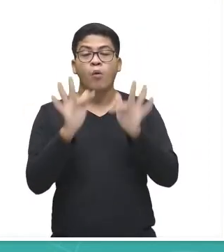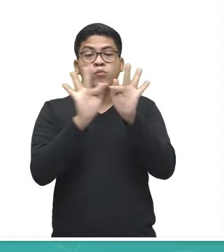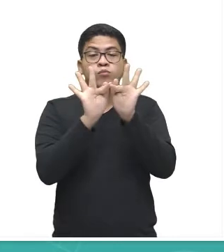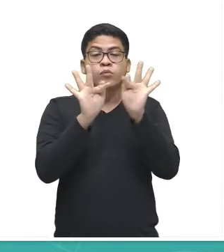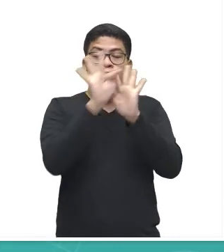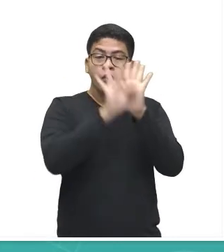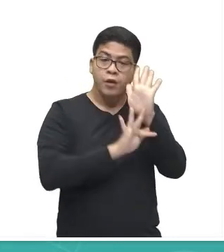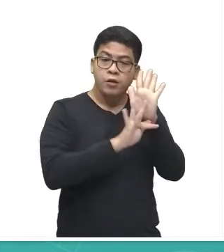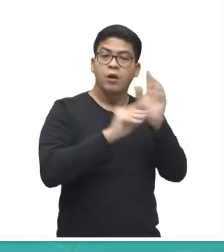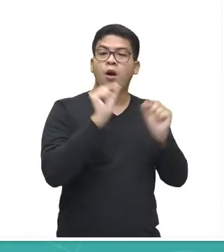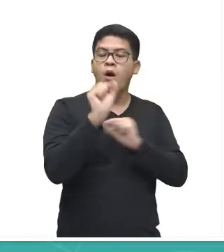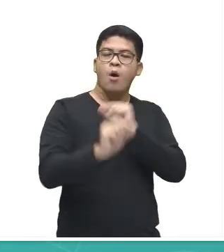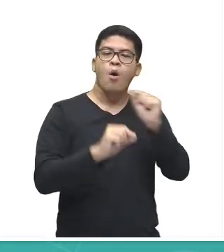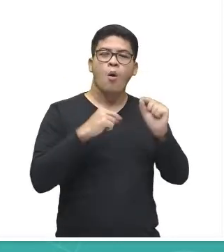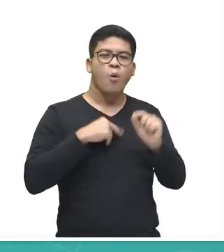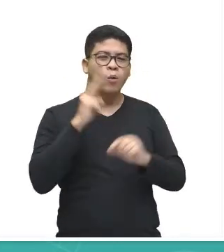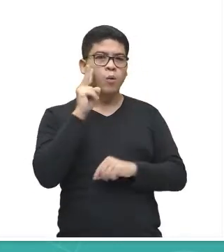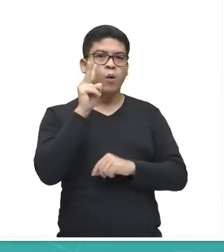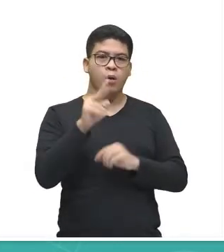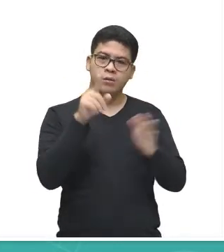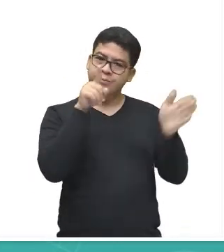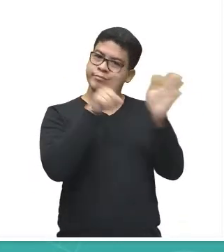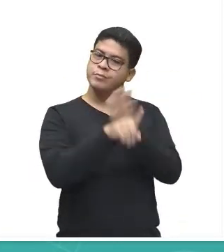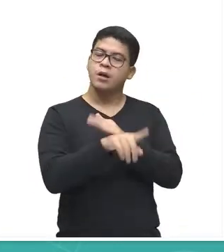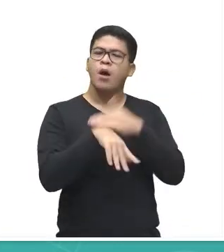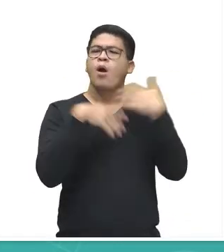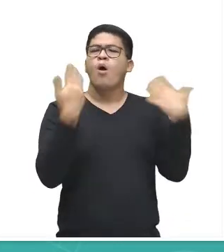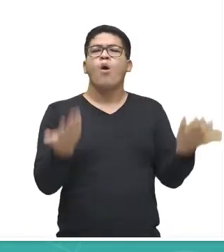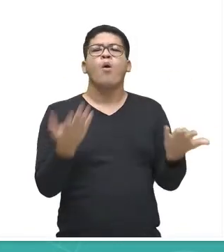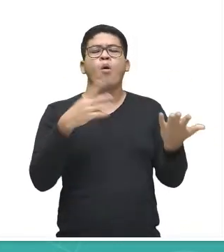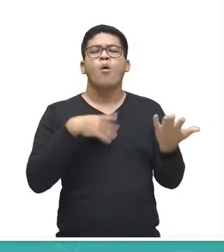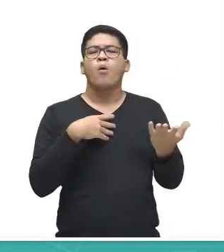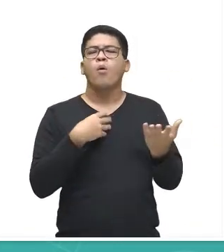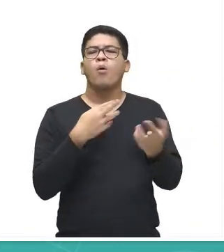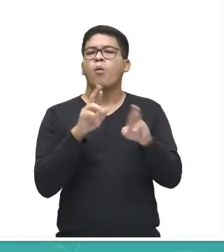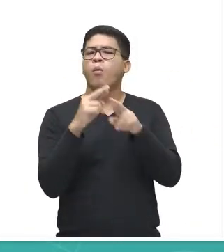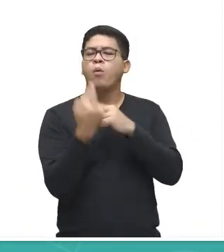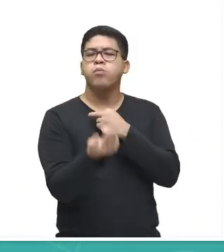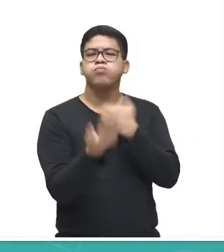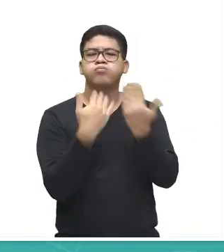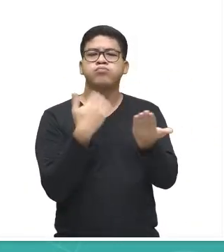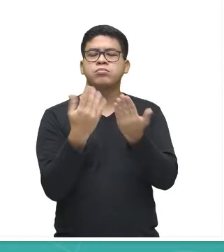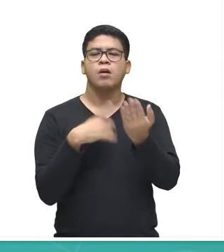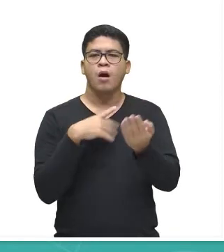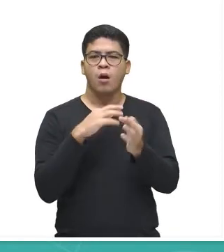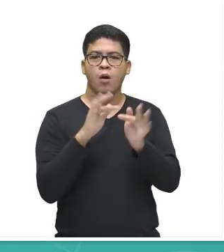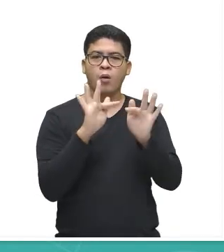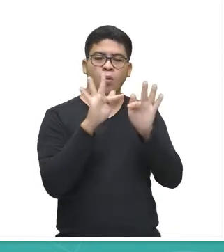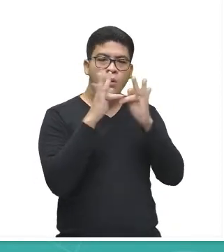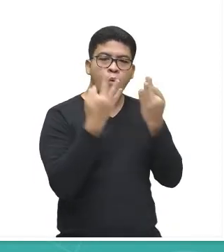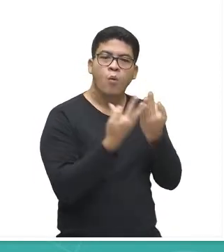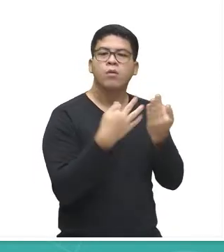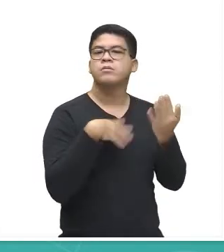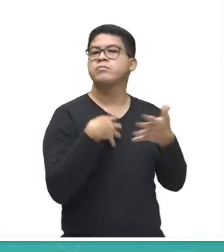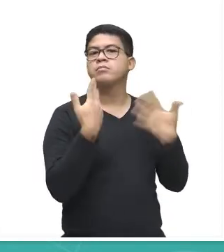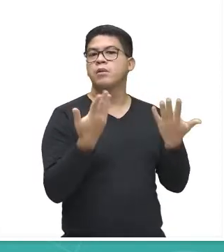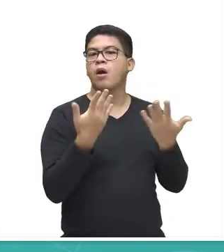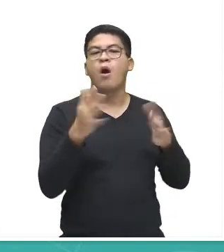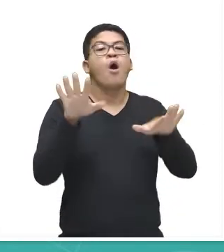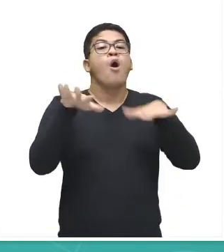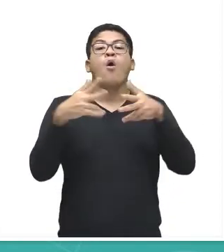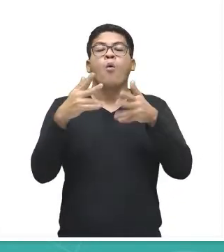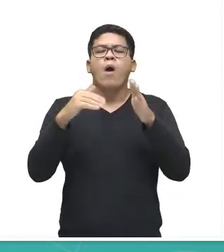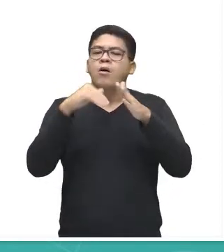base, vocês irão responder as seguintes questões. Como você se relaciona com seus pais? Na sua opinião, qual é o segredo para um